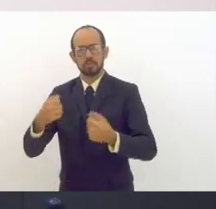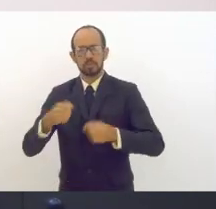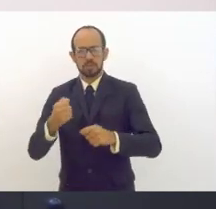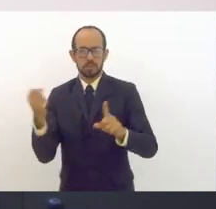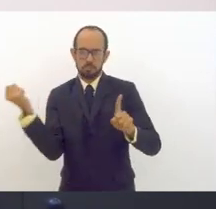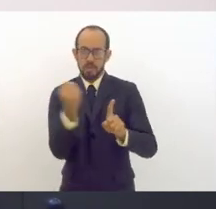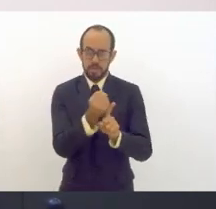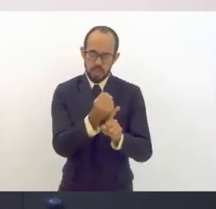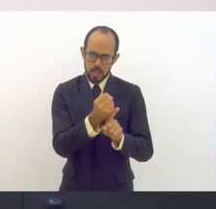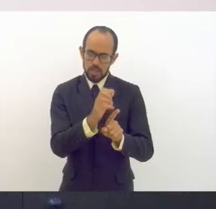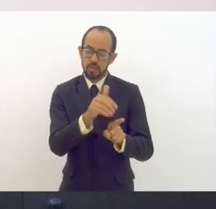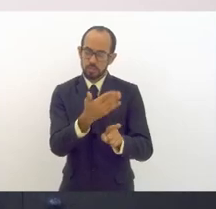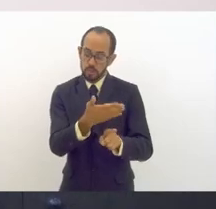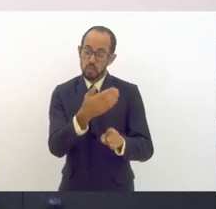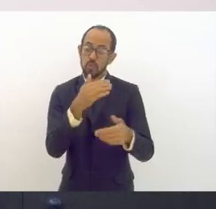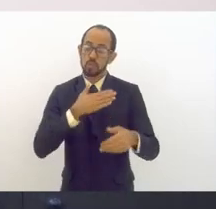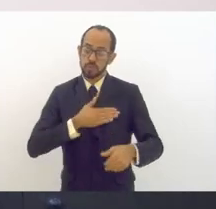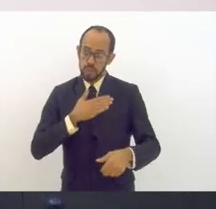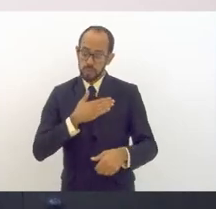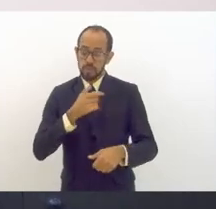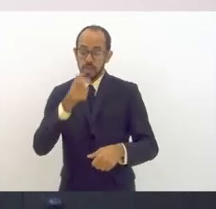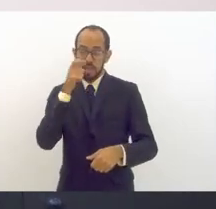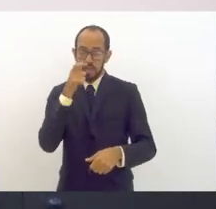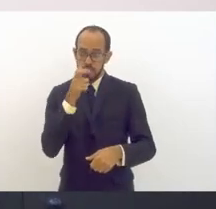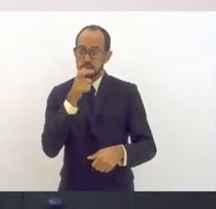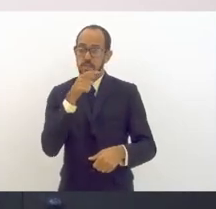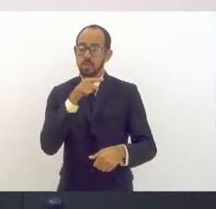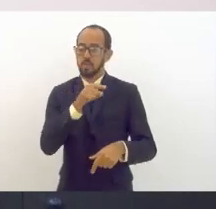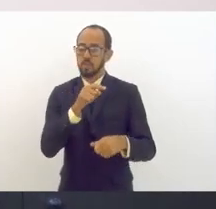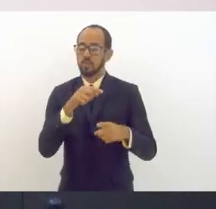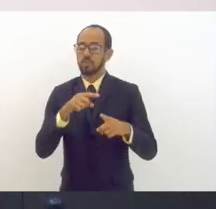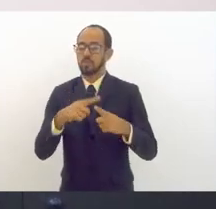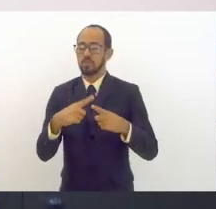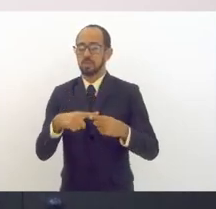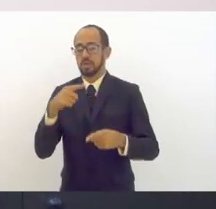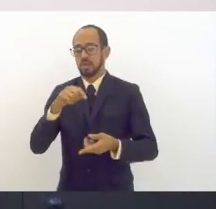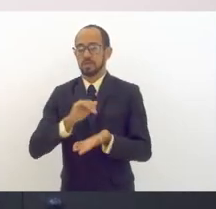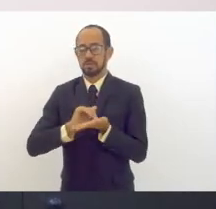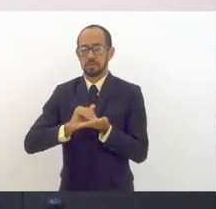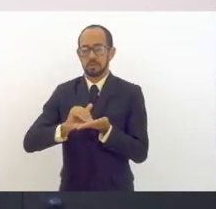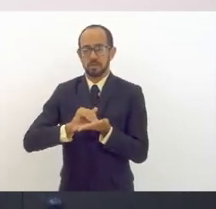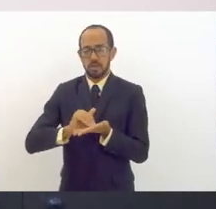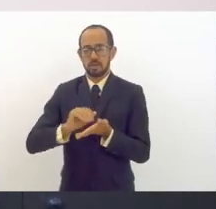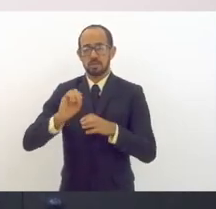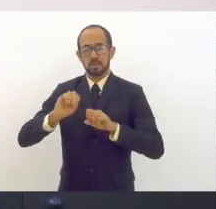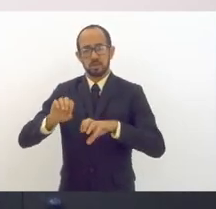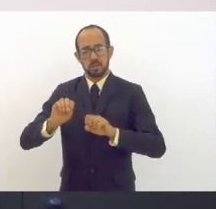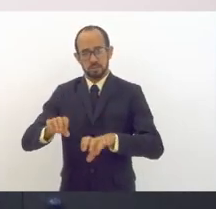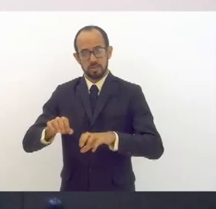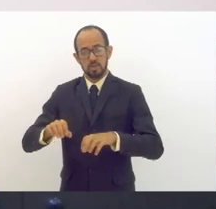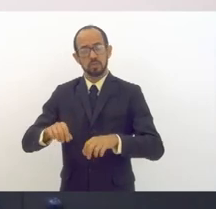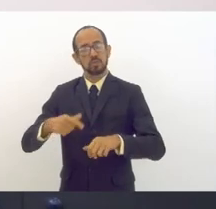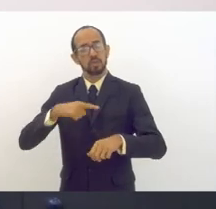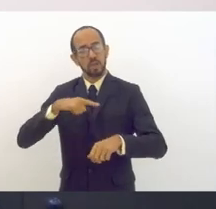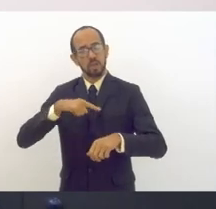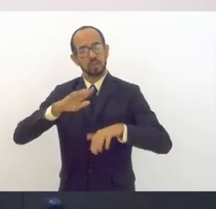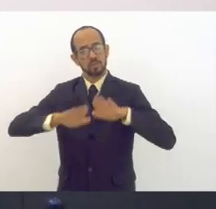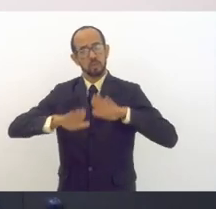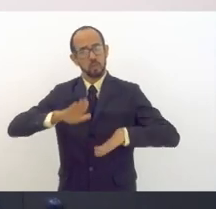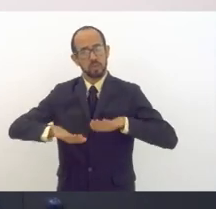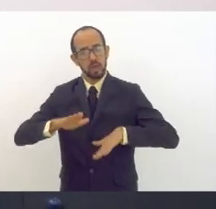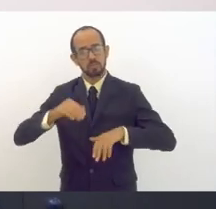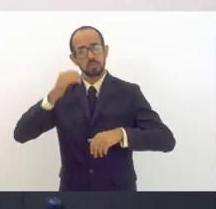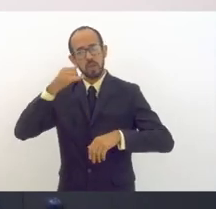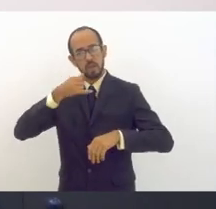mortos, enfim. Então, queria chamar a atenção para esse fato específico, para que a SEDUC tenha, e haverá de ter, tenho certeza, todo cuidado para não